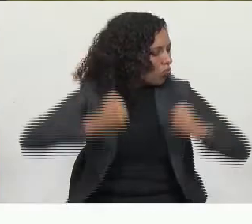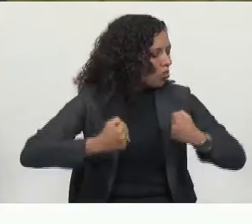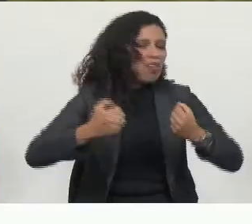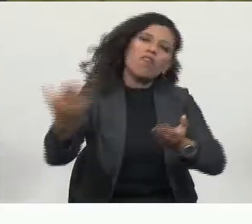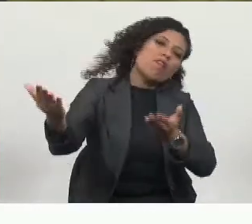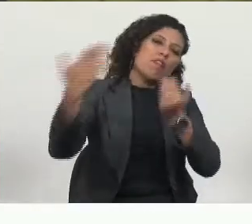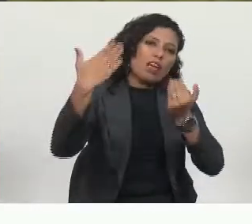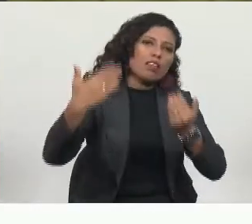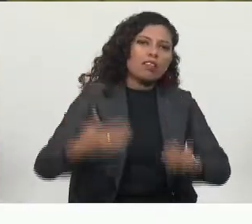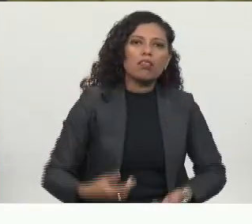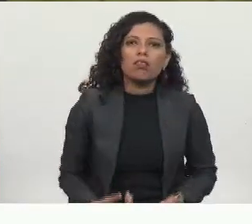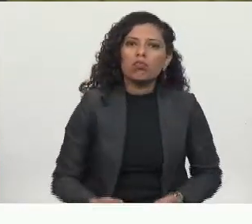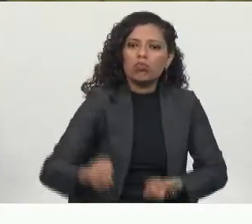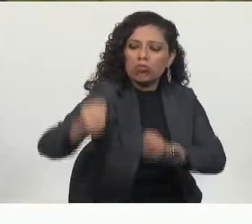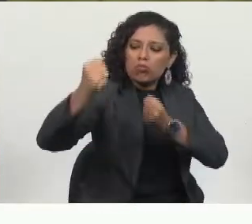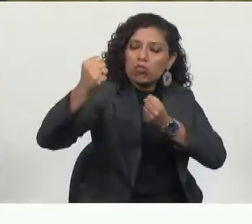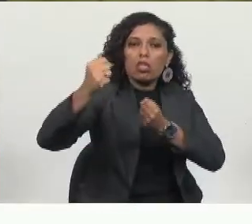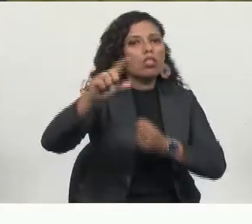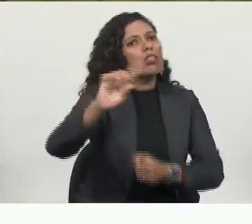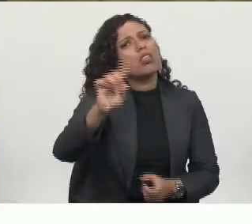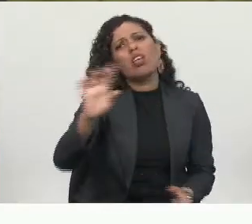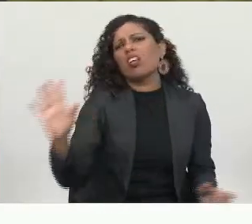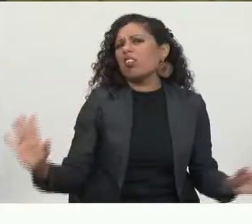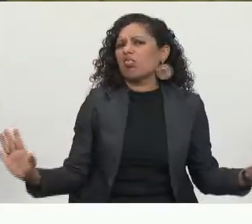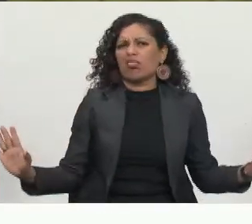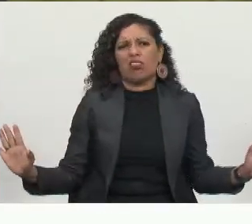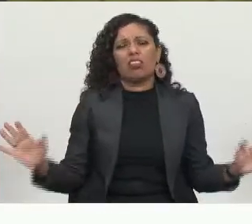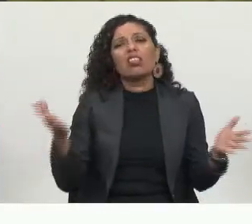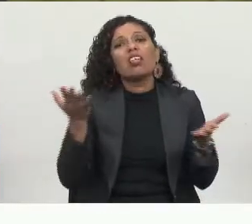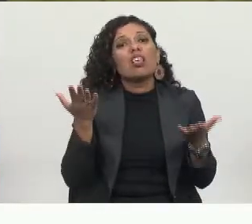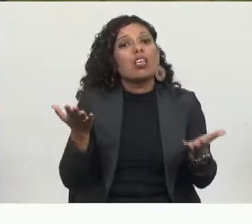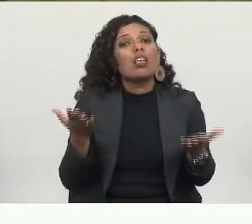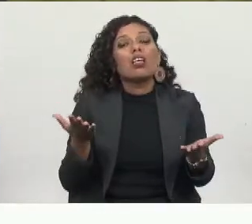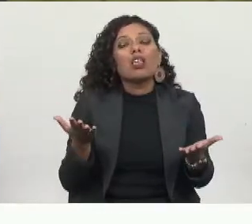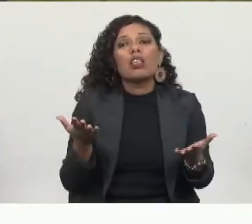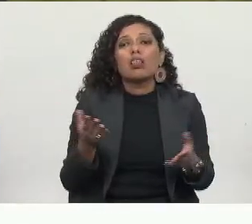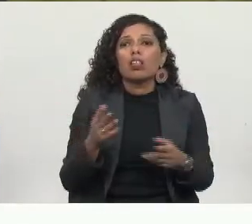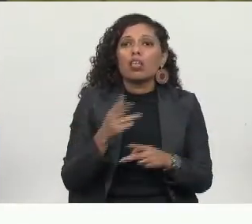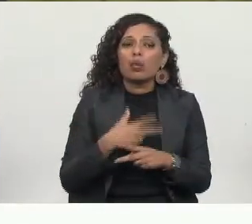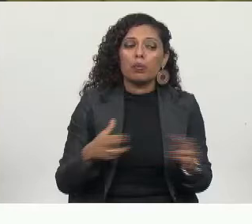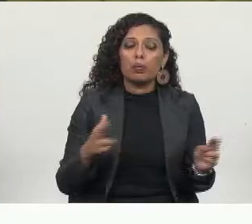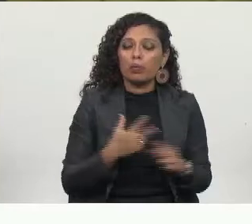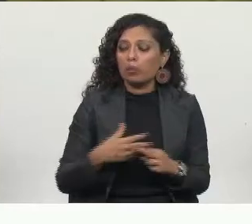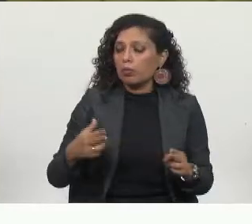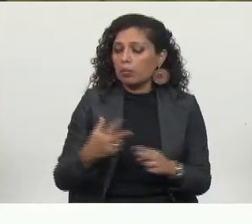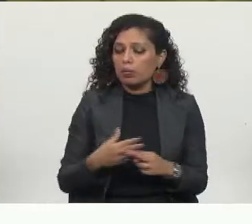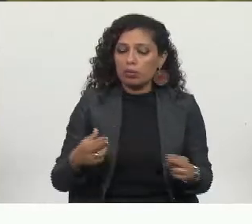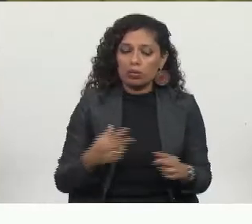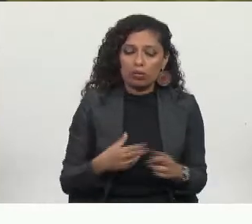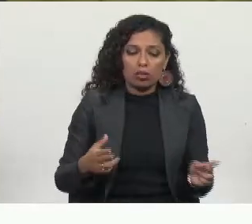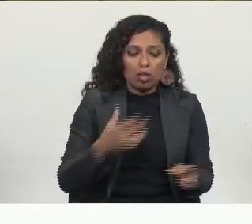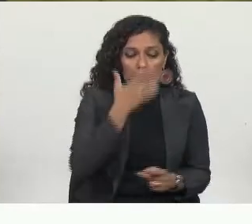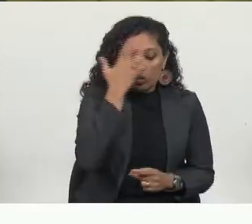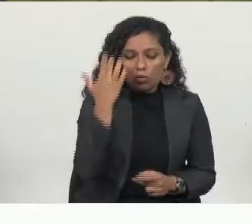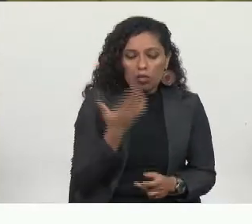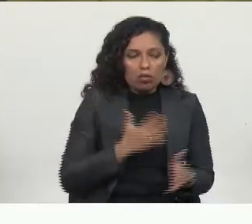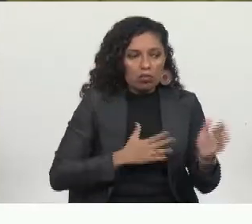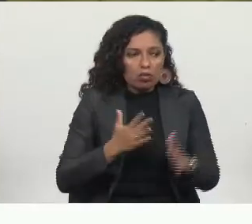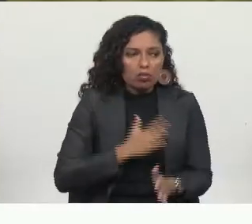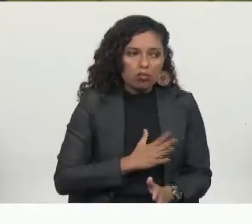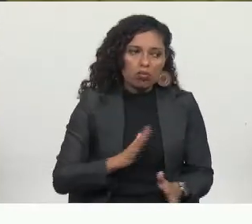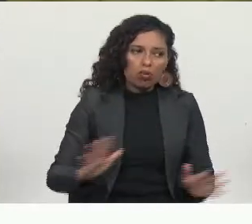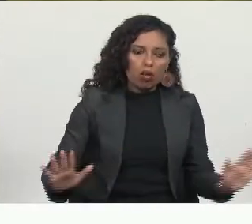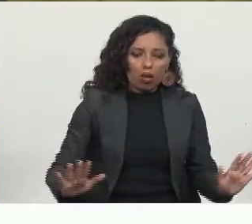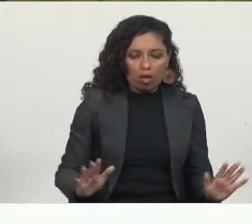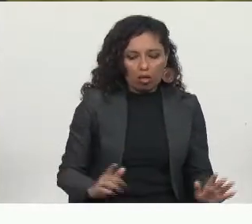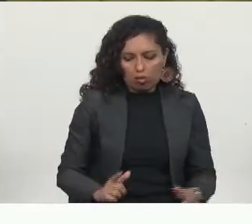uma coisa que, se não for bem escondidinha, né? Até uma pessoa que não gosta de arma, olha aquilo, fica incomodada, fica, de